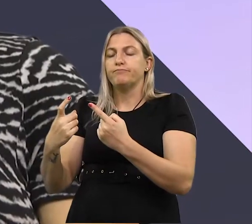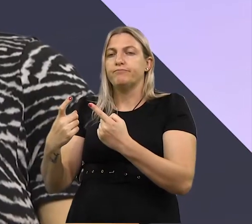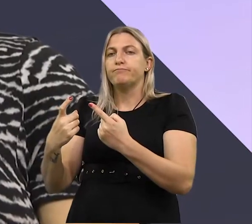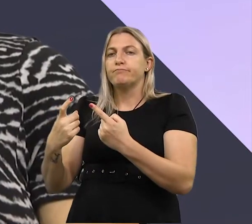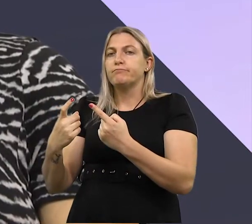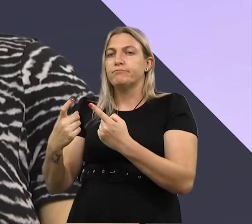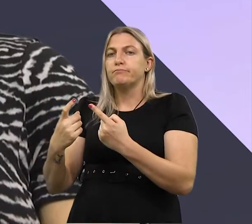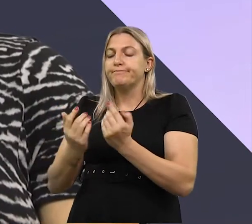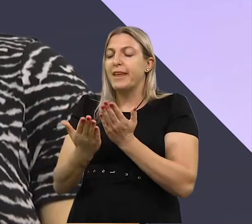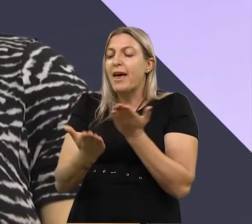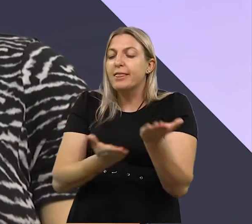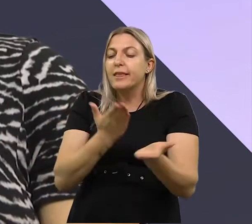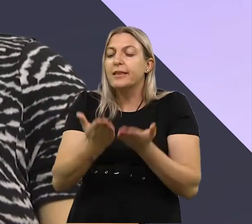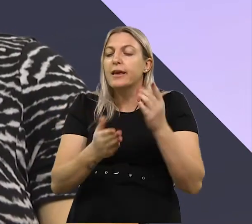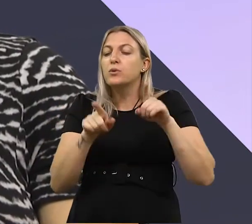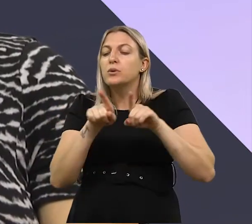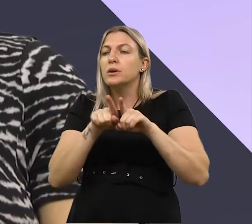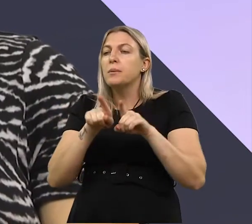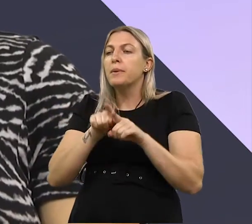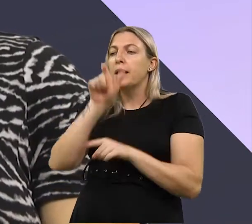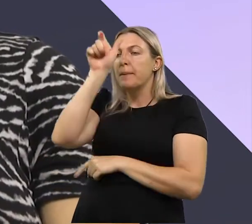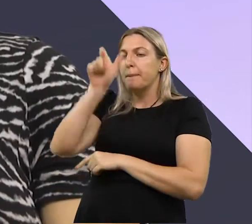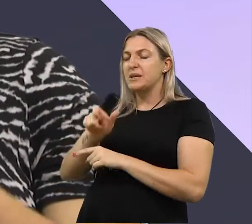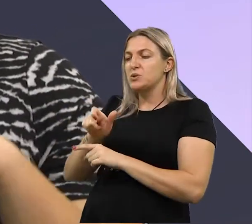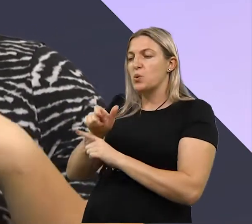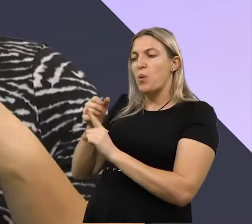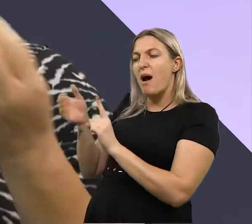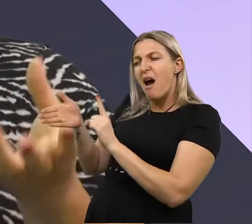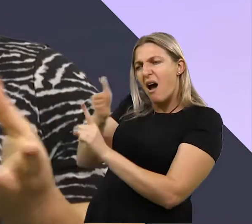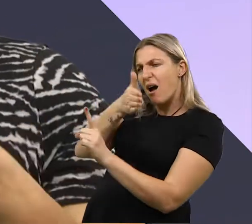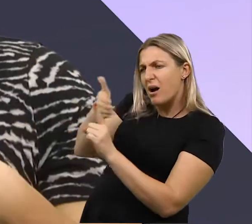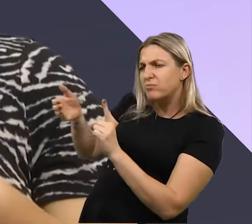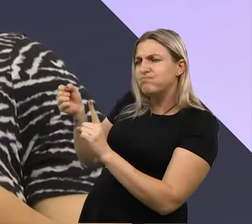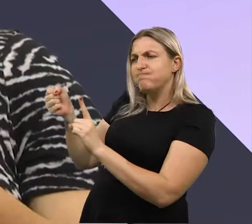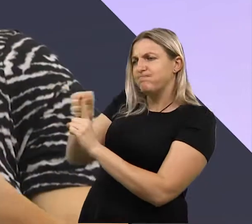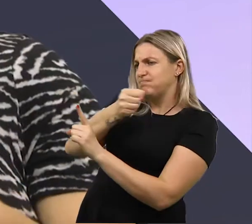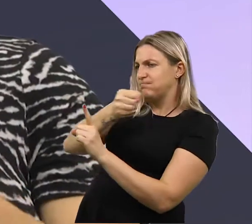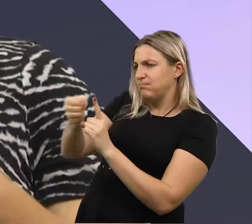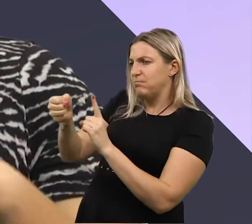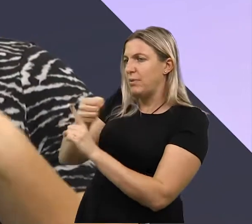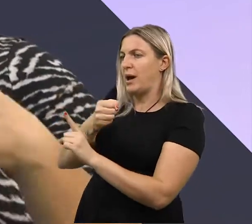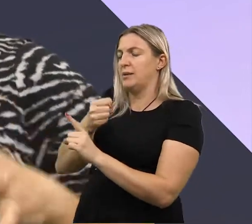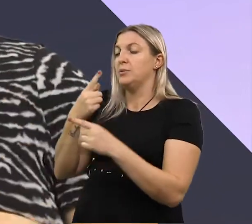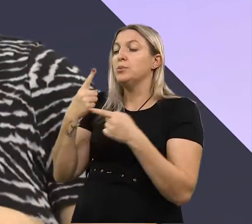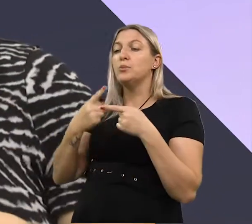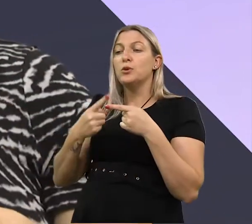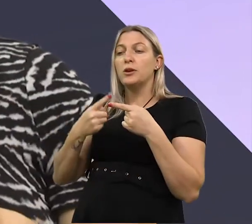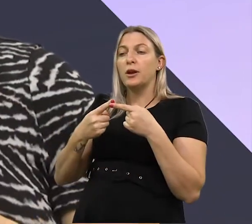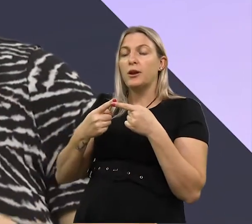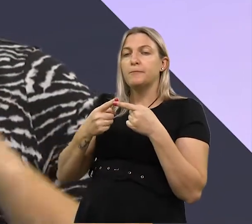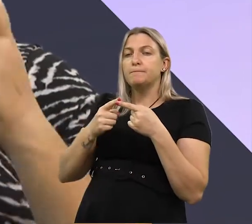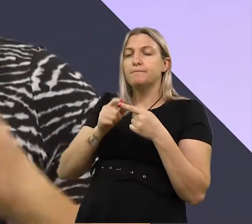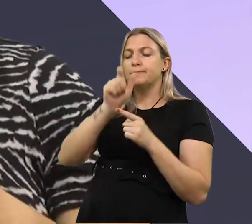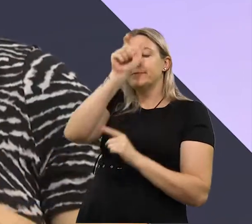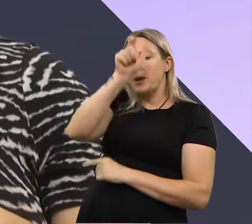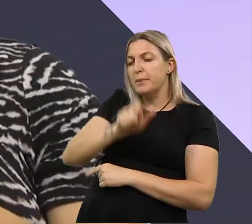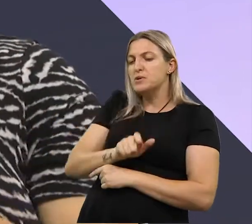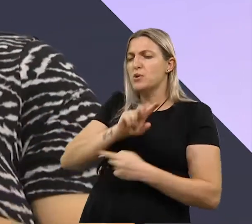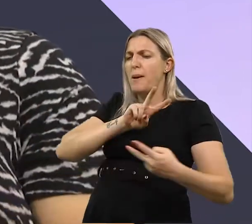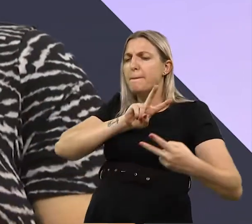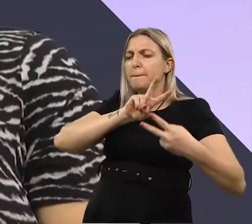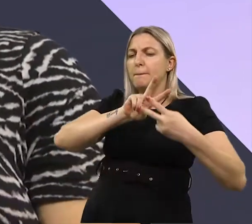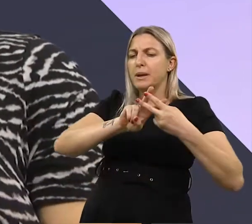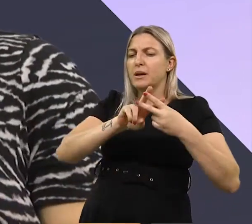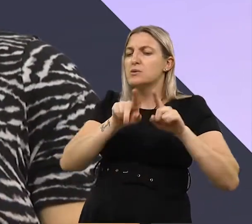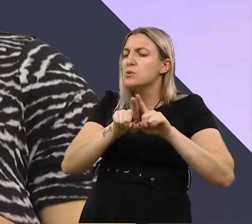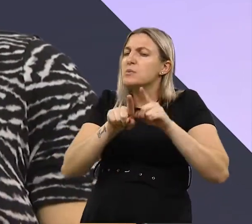o agressor, porque hoje o que acontece? O agressor é preso, é afastado, enfim, mas não tem nenhum trabalho psicológico,